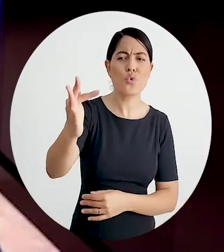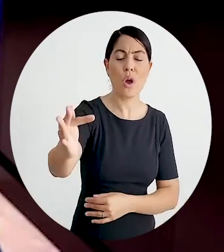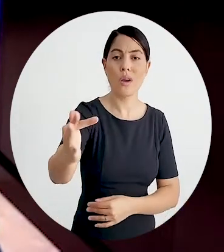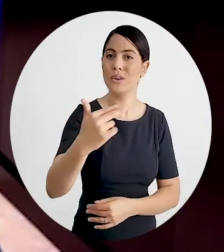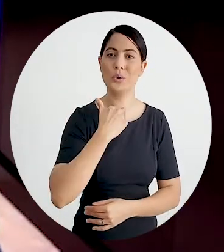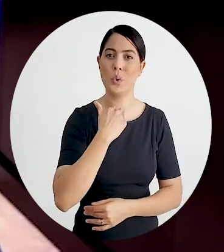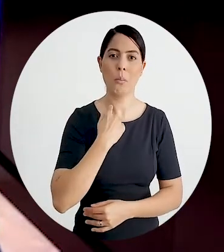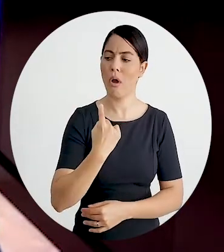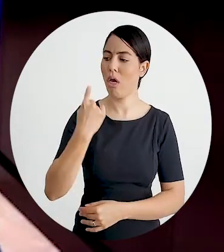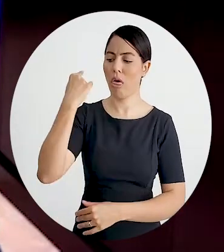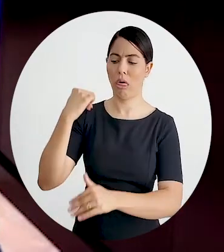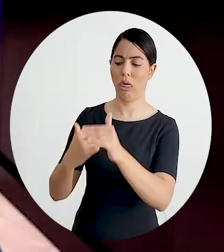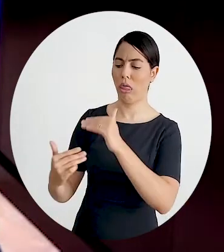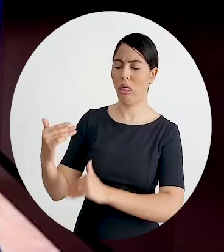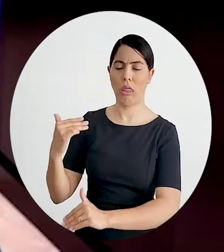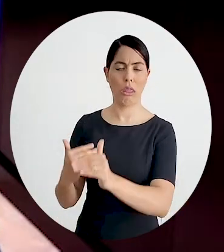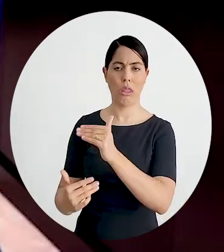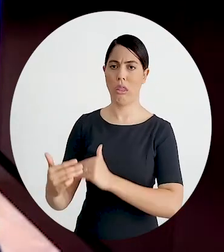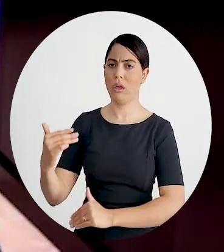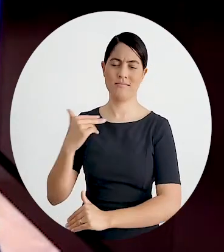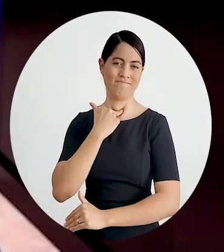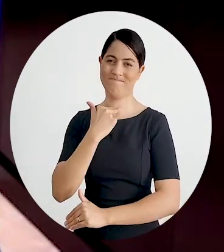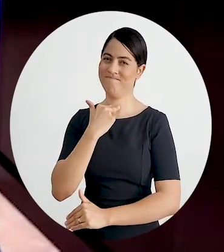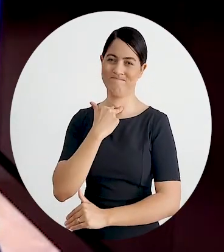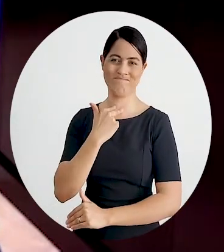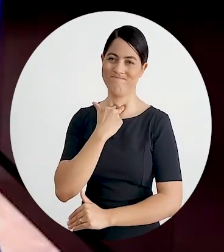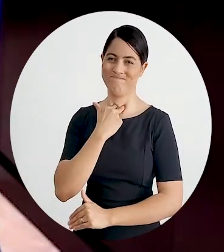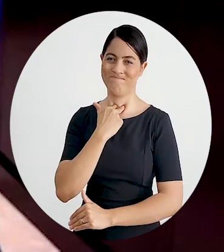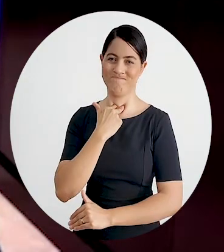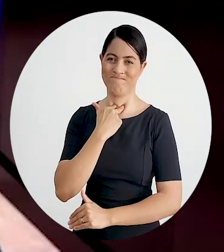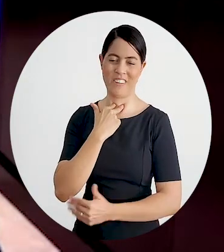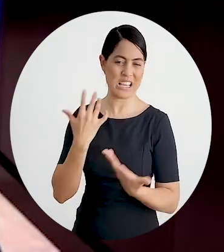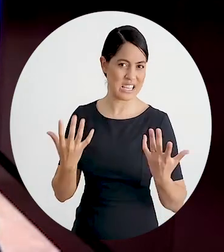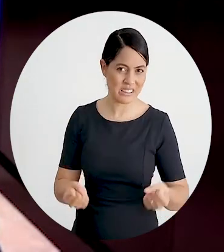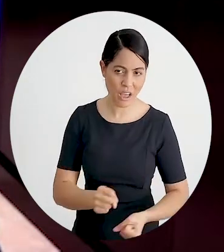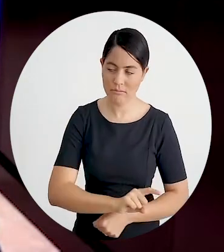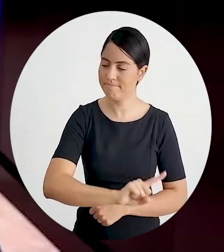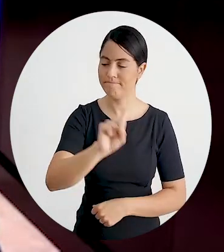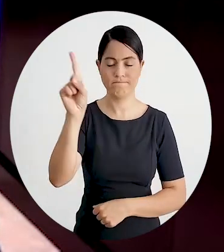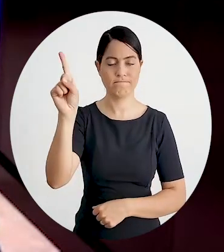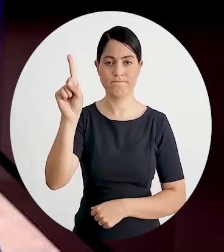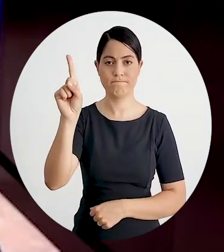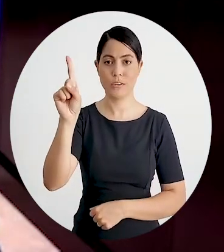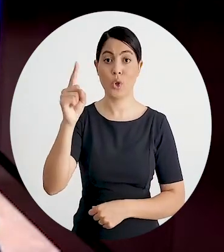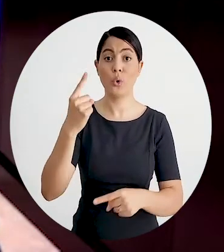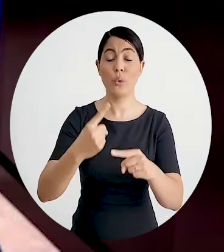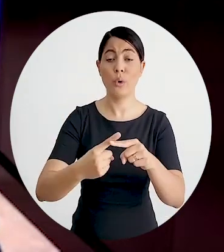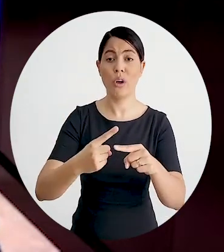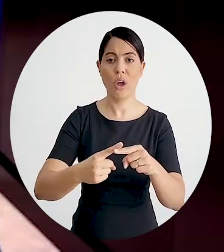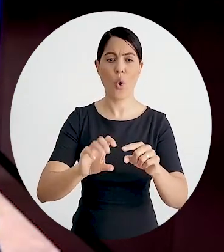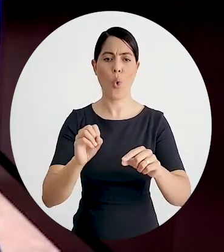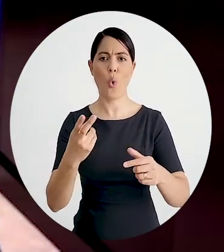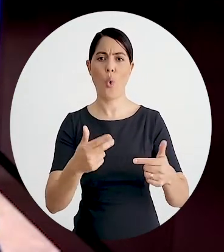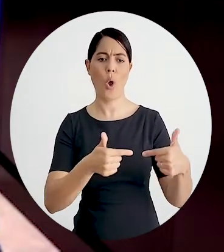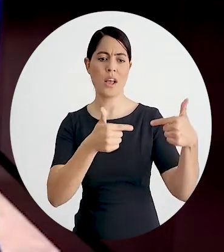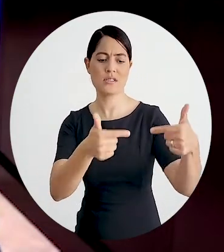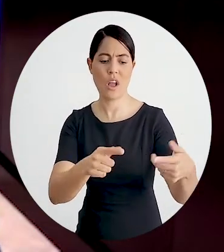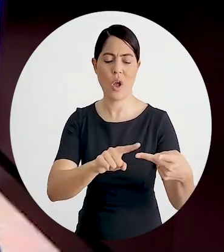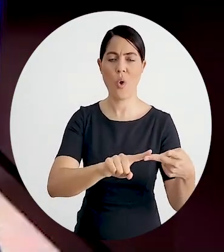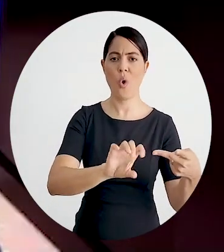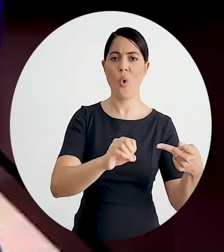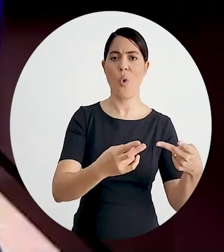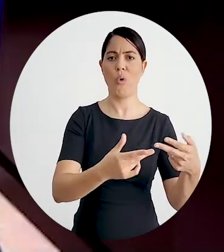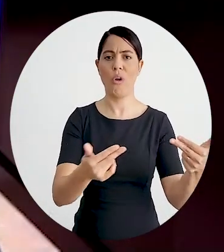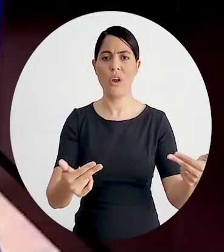Não podemos permitir decisões, atos e situações que venham a retroceder